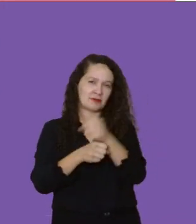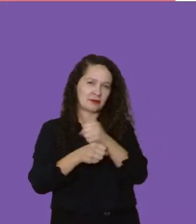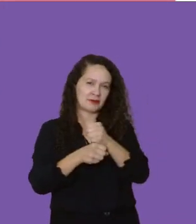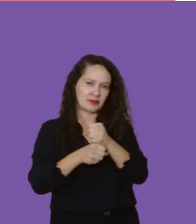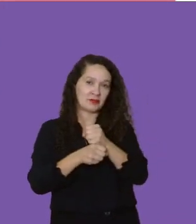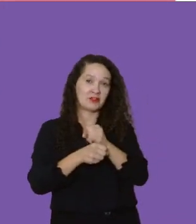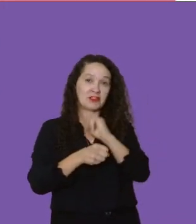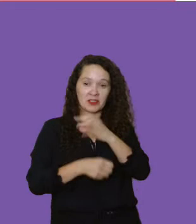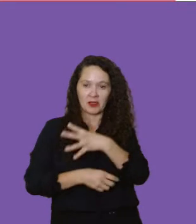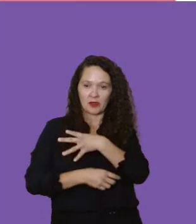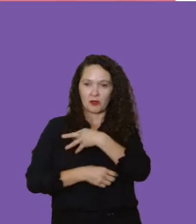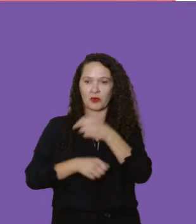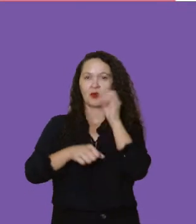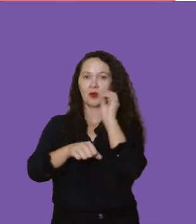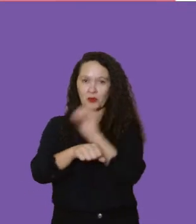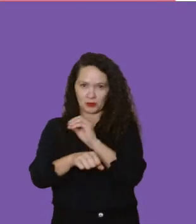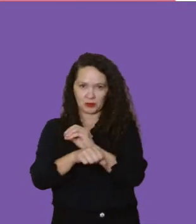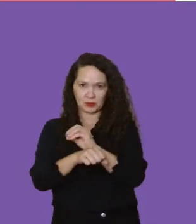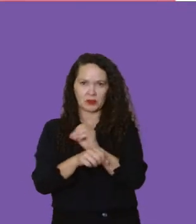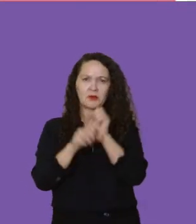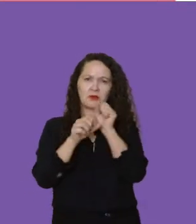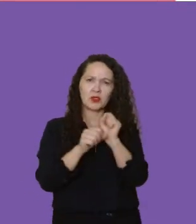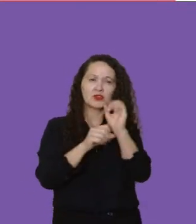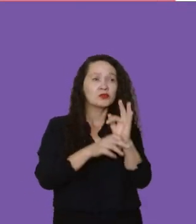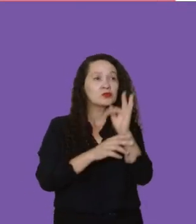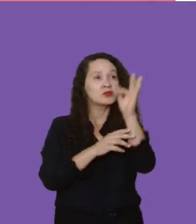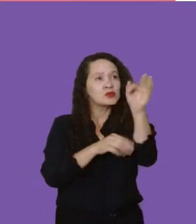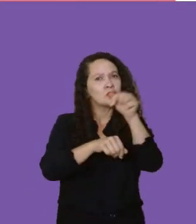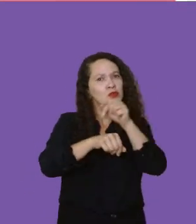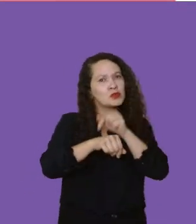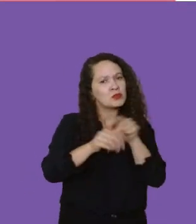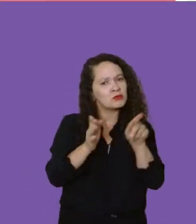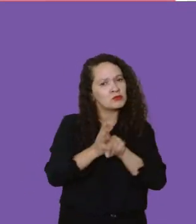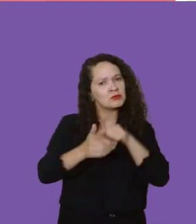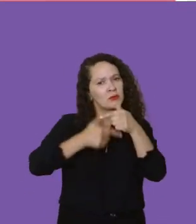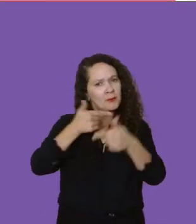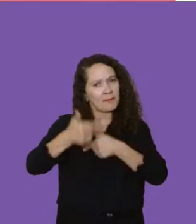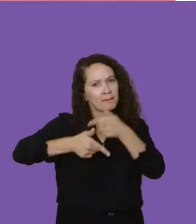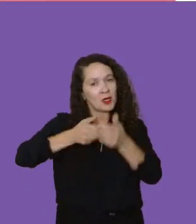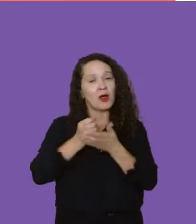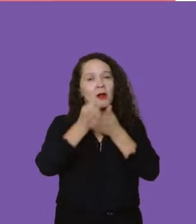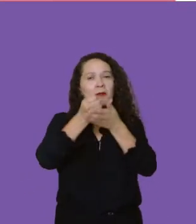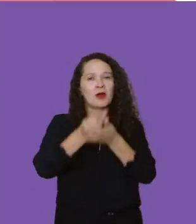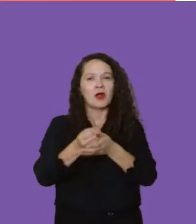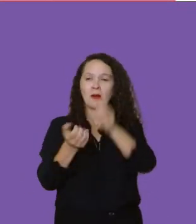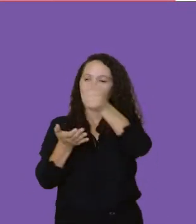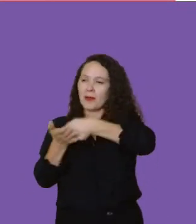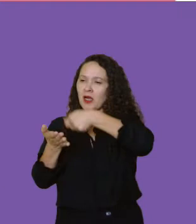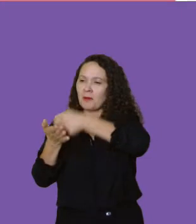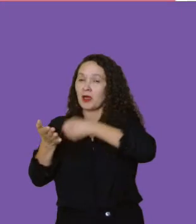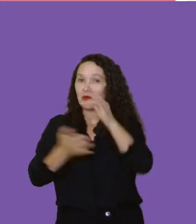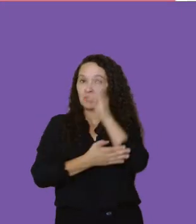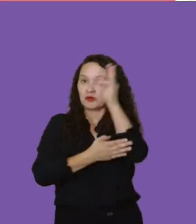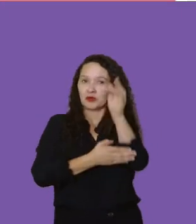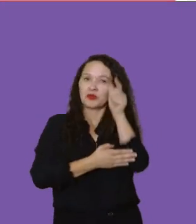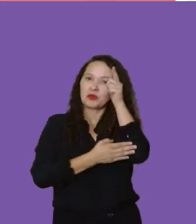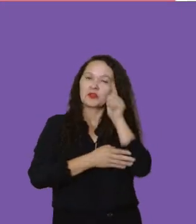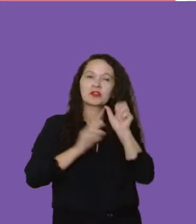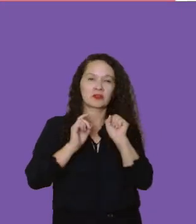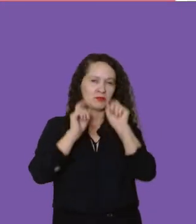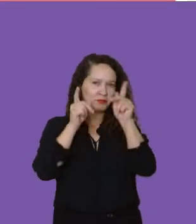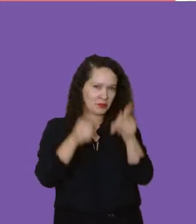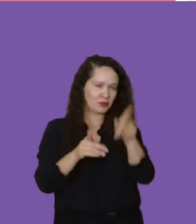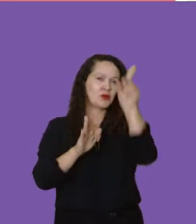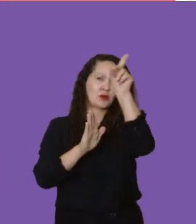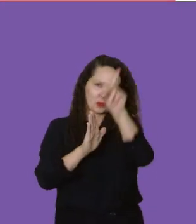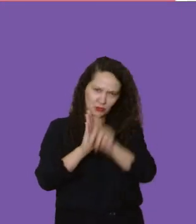cada filho ou filha, para que assim possam atingir o tempo mínimo de contribuição necessário para adquirir o direito